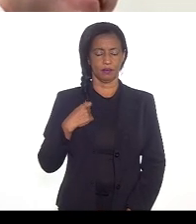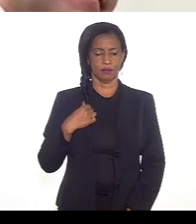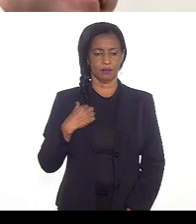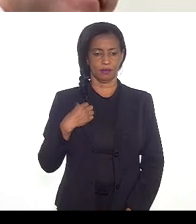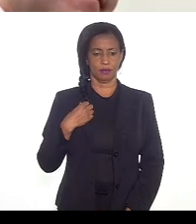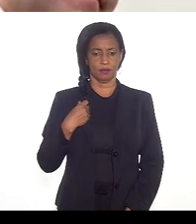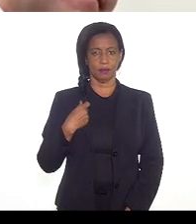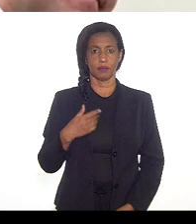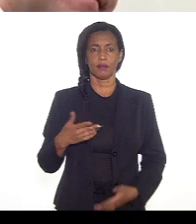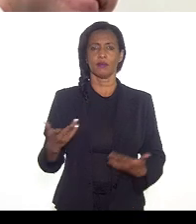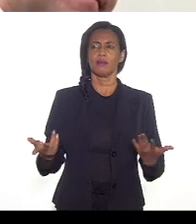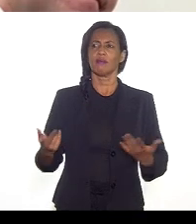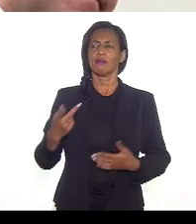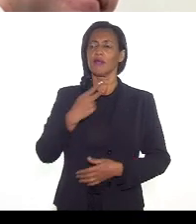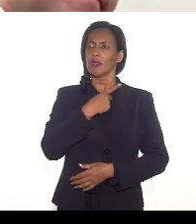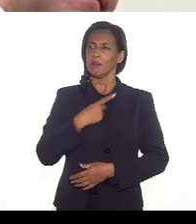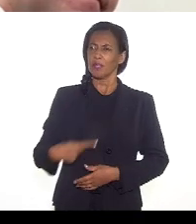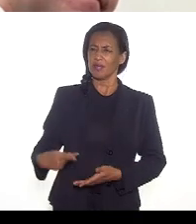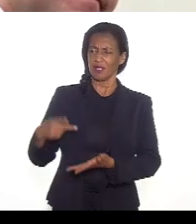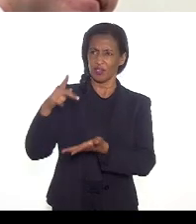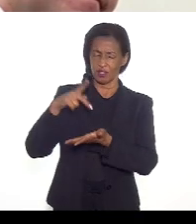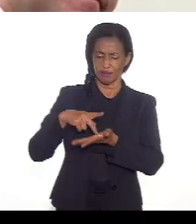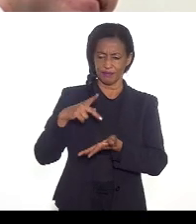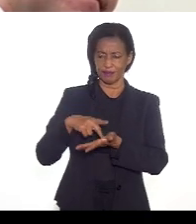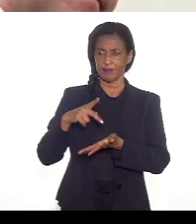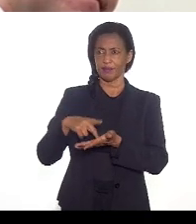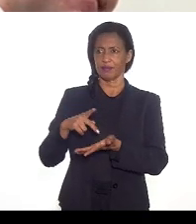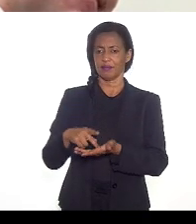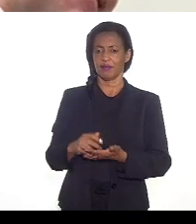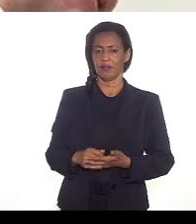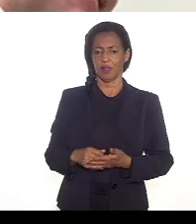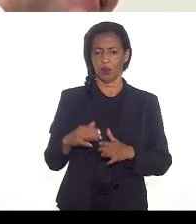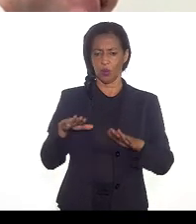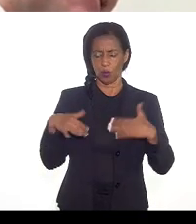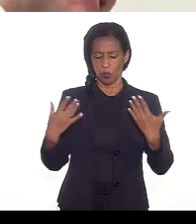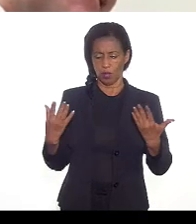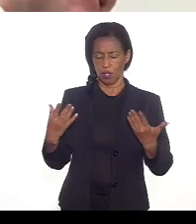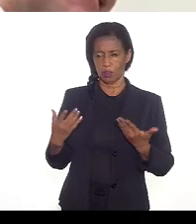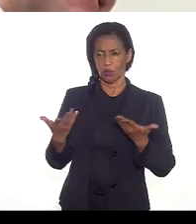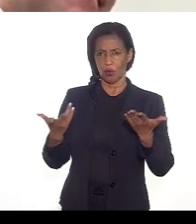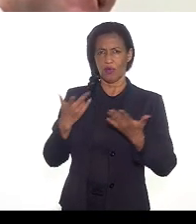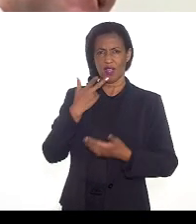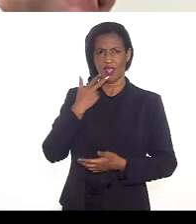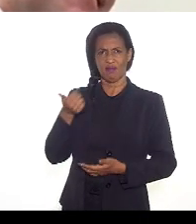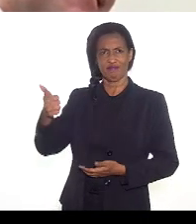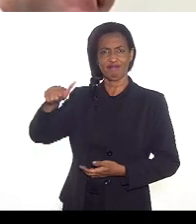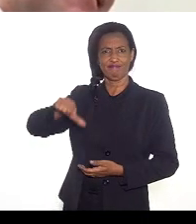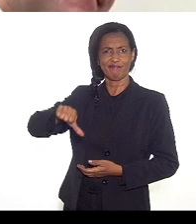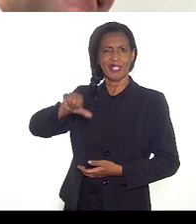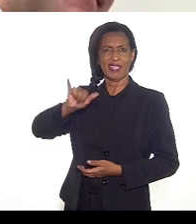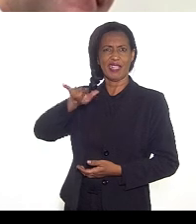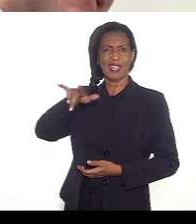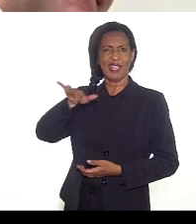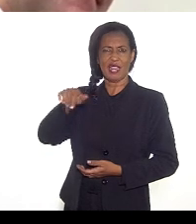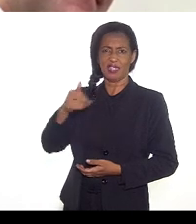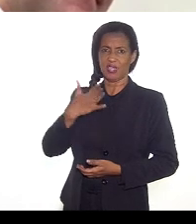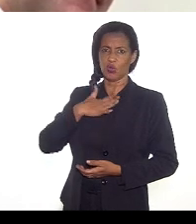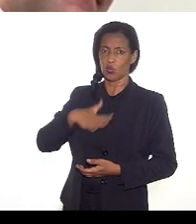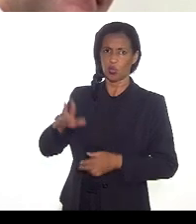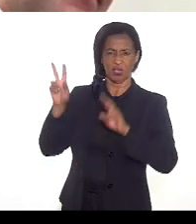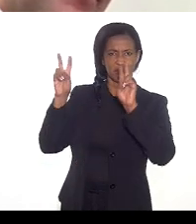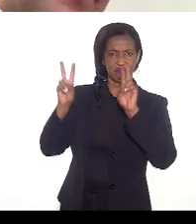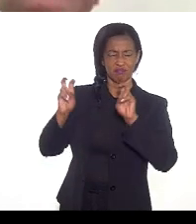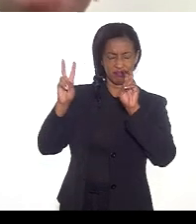Senhor presidente, na verdade, quando eu dei pela ilegalidade, apesar de não gostar do